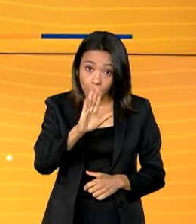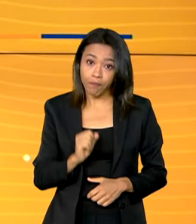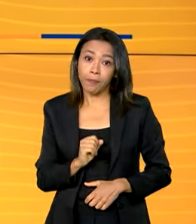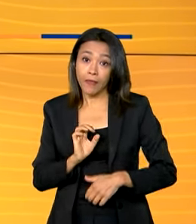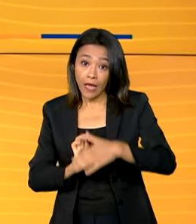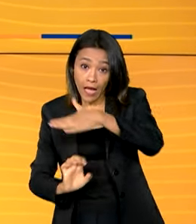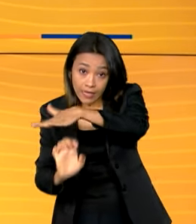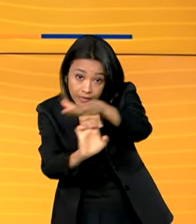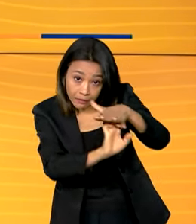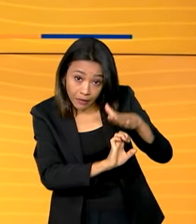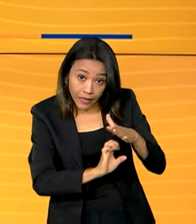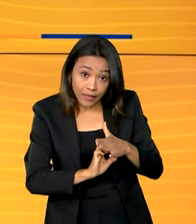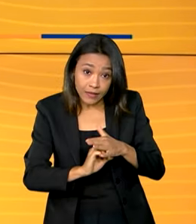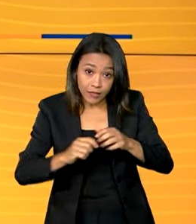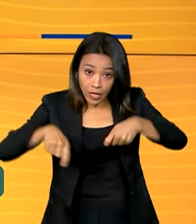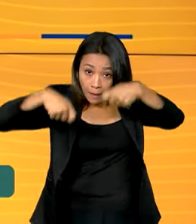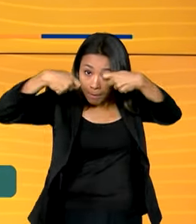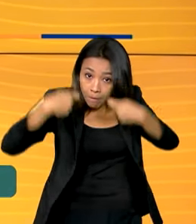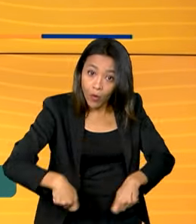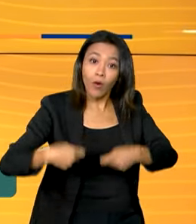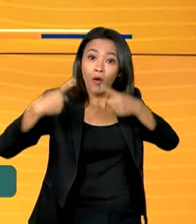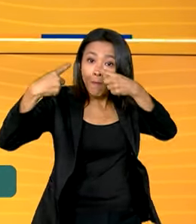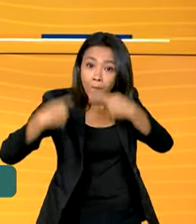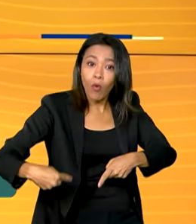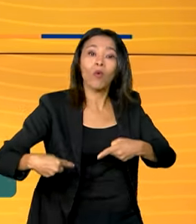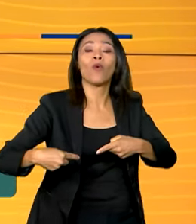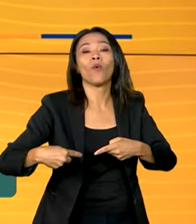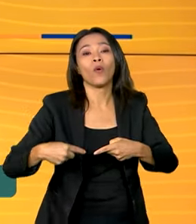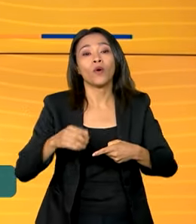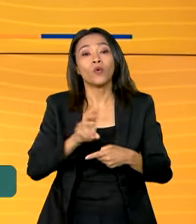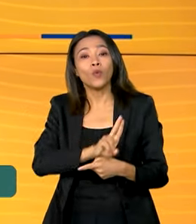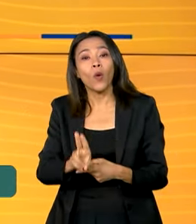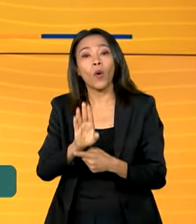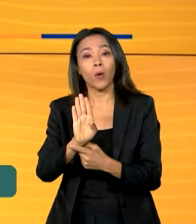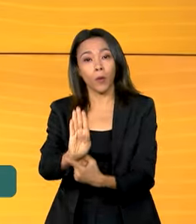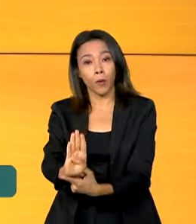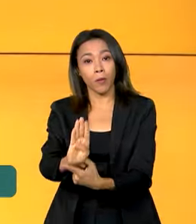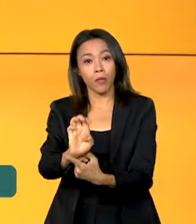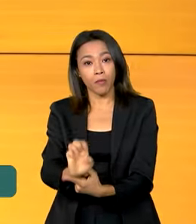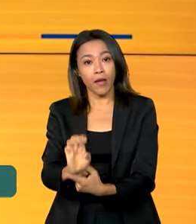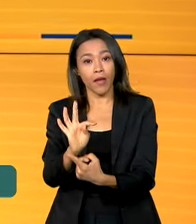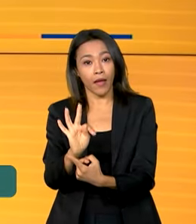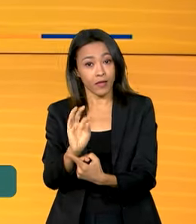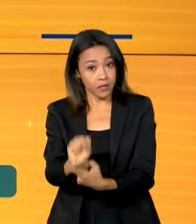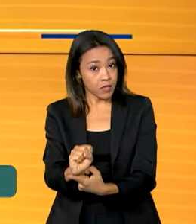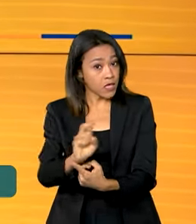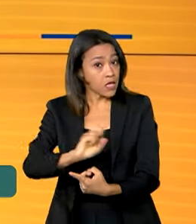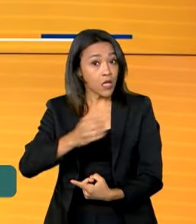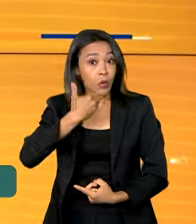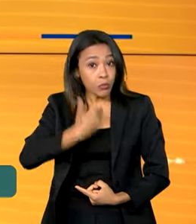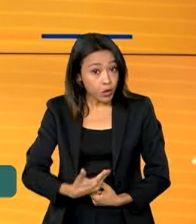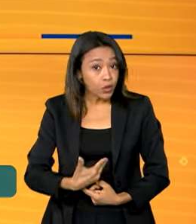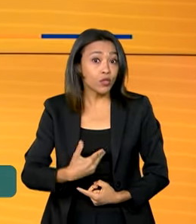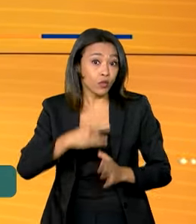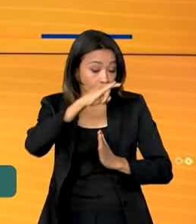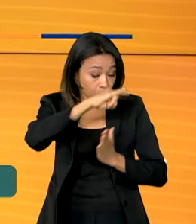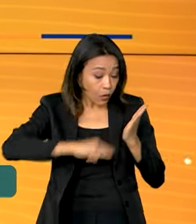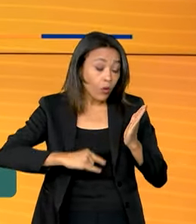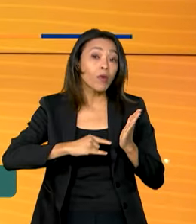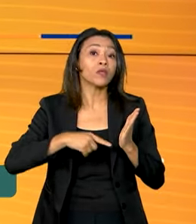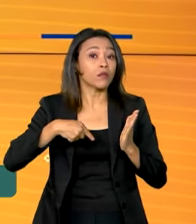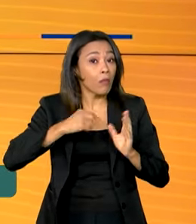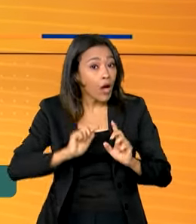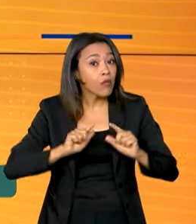apostas eletrônicas conhecidas como bets que não pediram autorização para operar no país vão ter as atividades